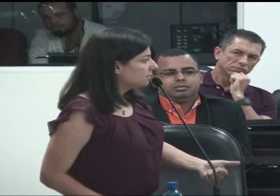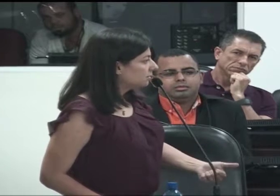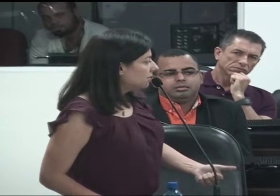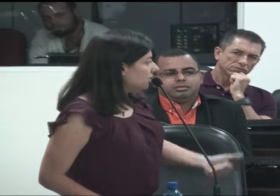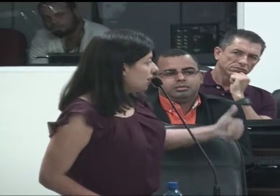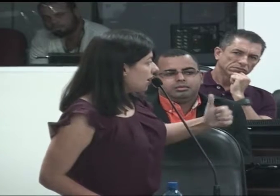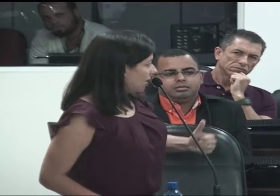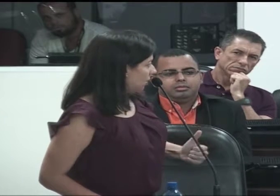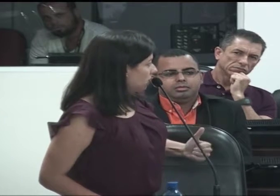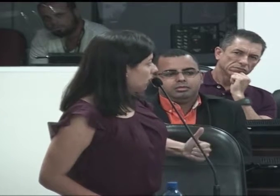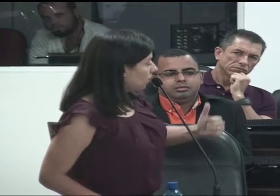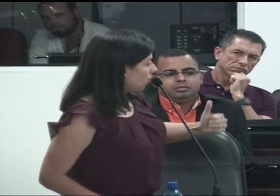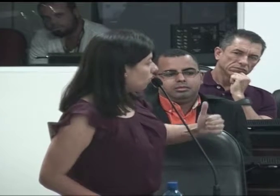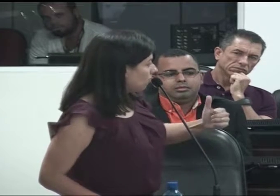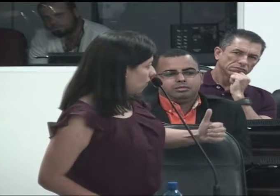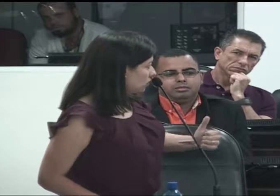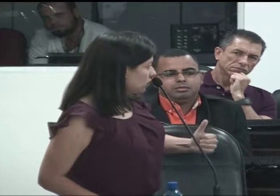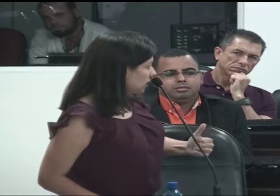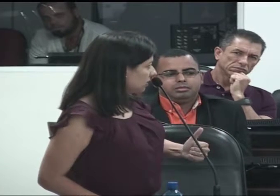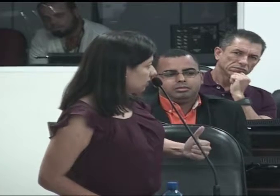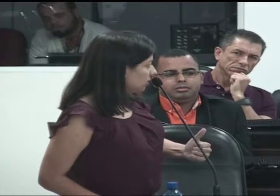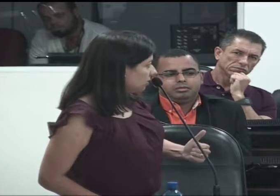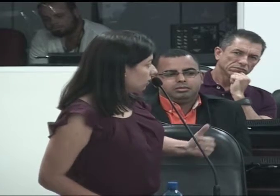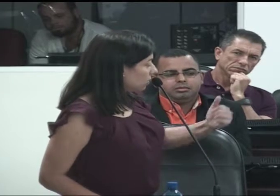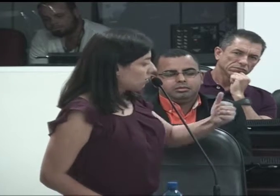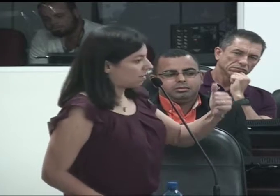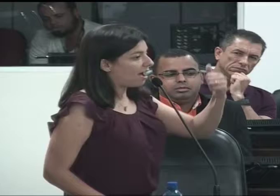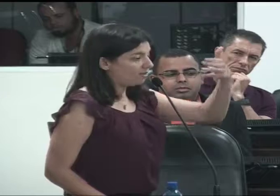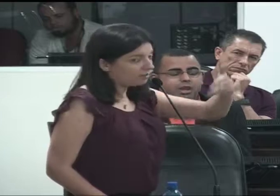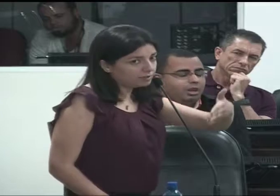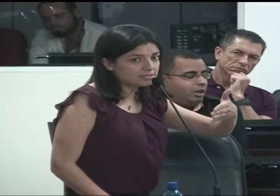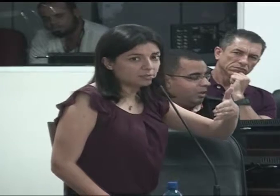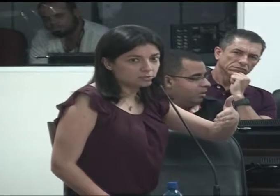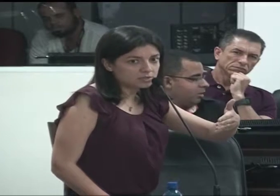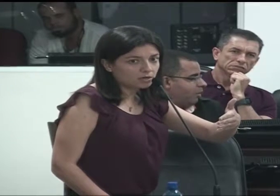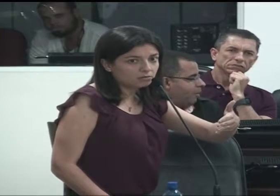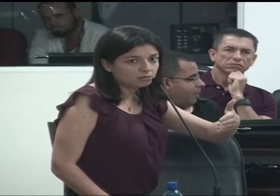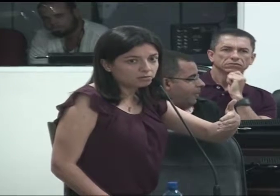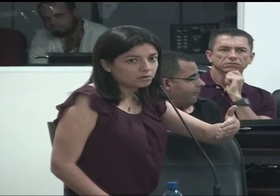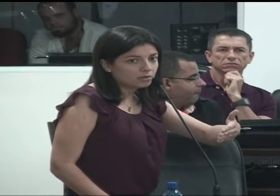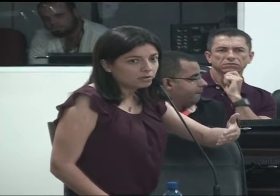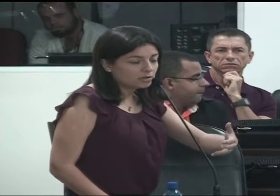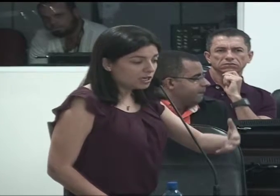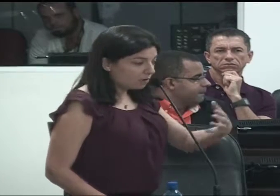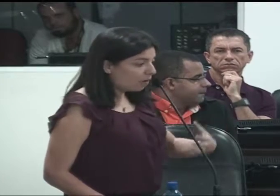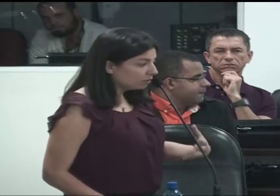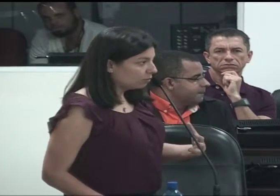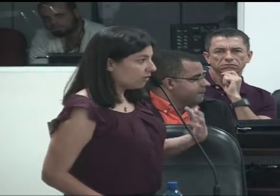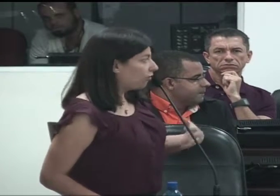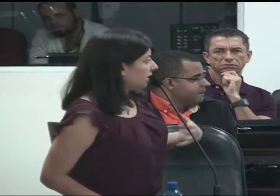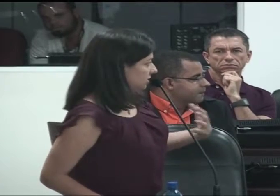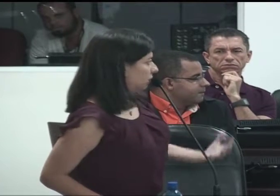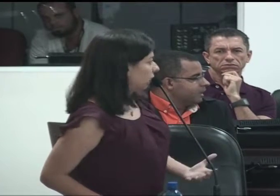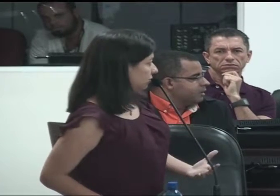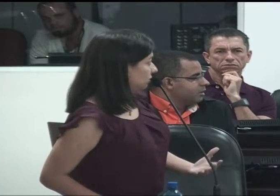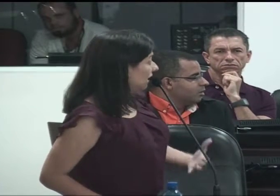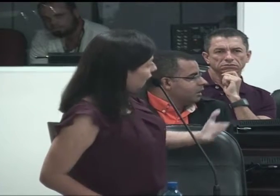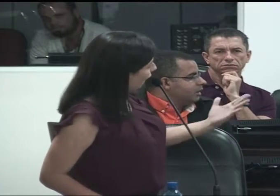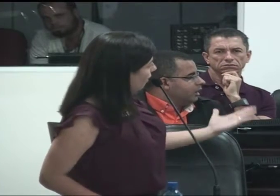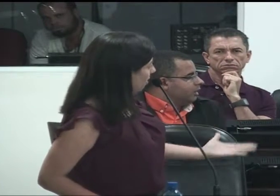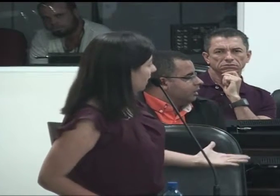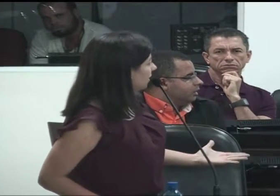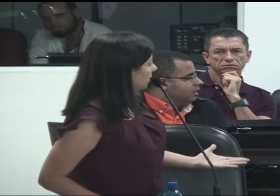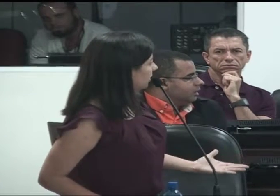idosa. E eu me coloco hoje a favor dessa moção e contra o que fora exposto, e